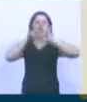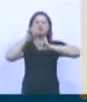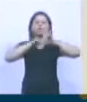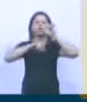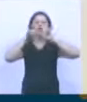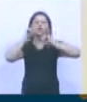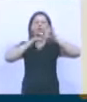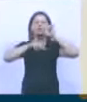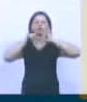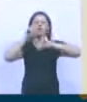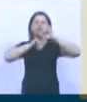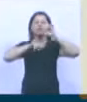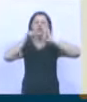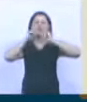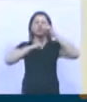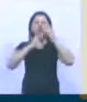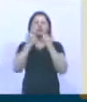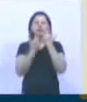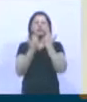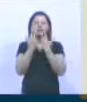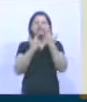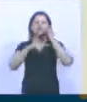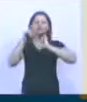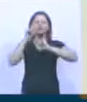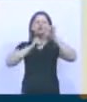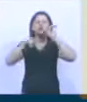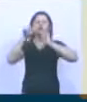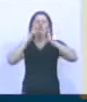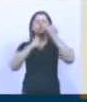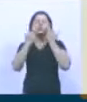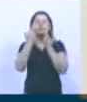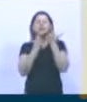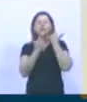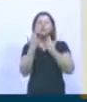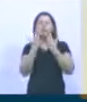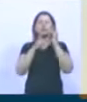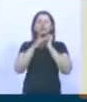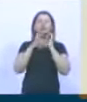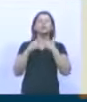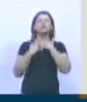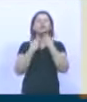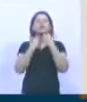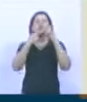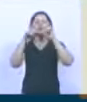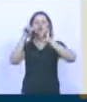Ele é